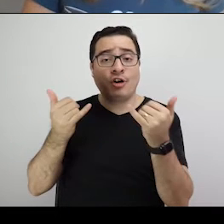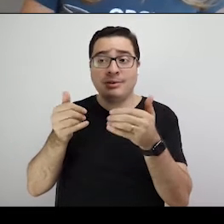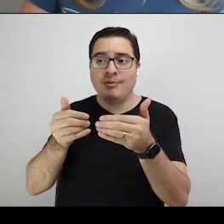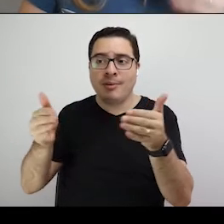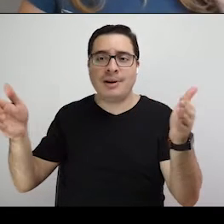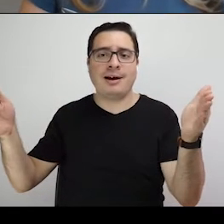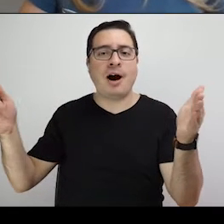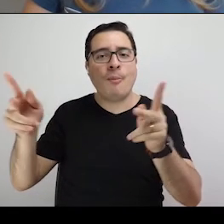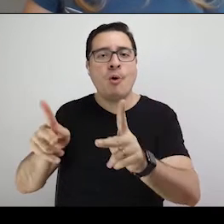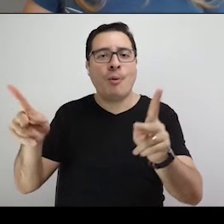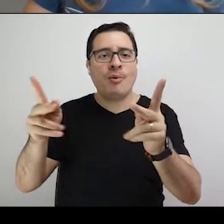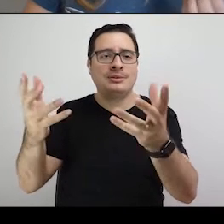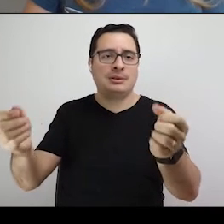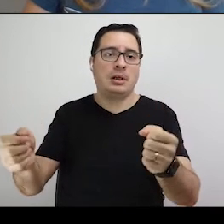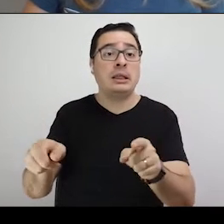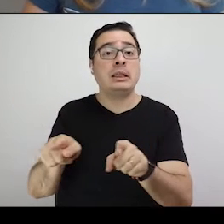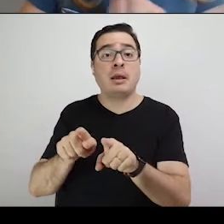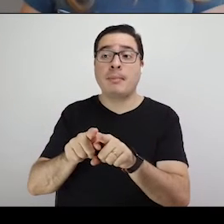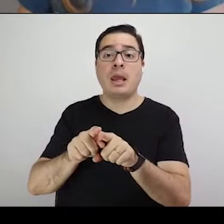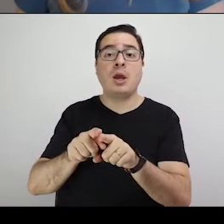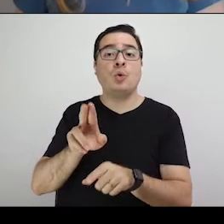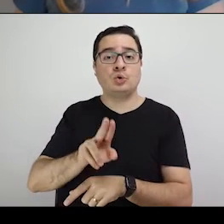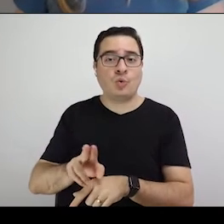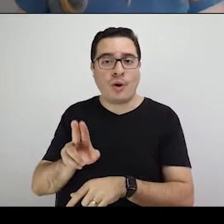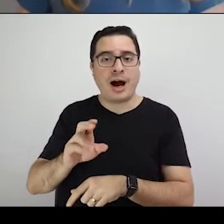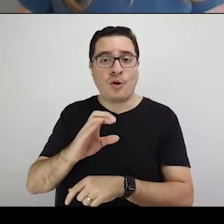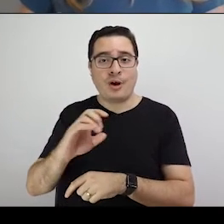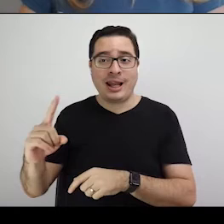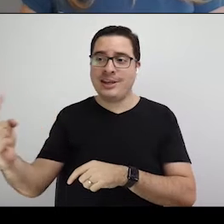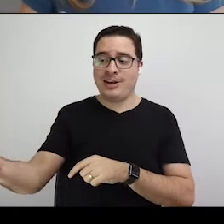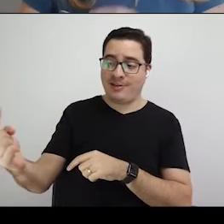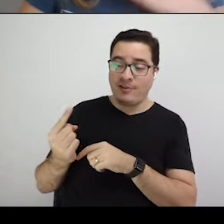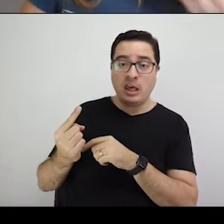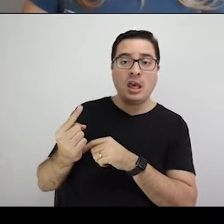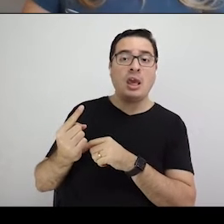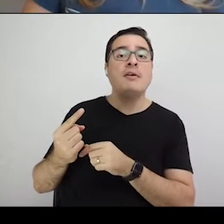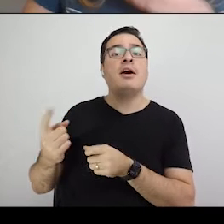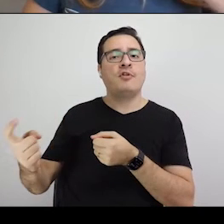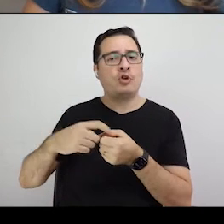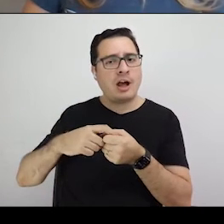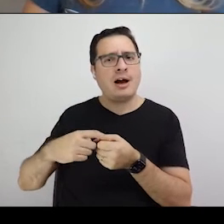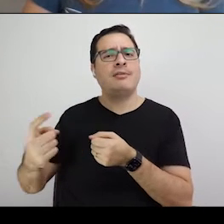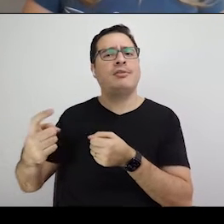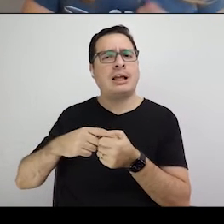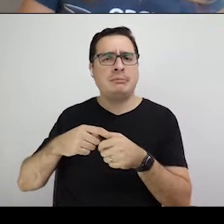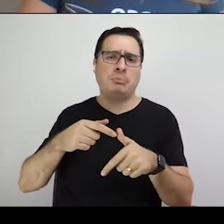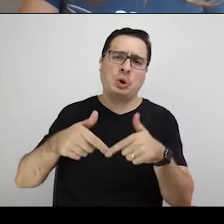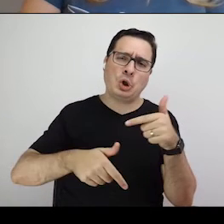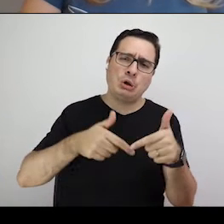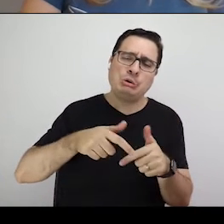público e fidelizar o usuário e os seus clientes, né? Em serviços,